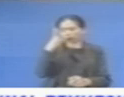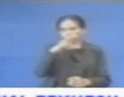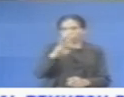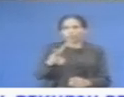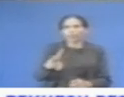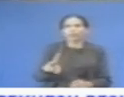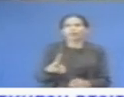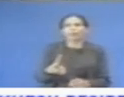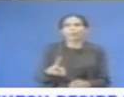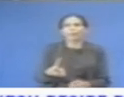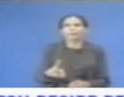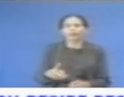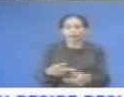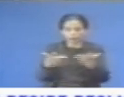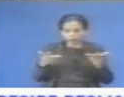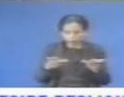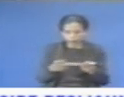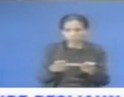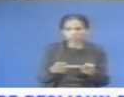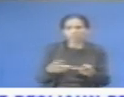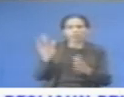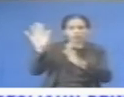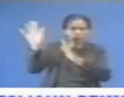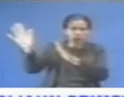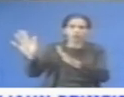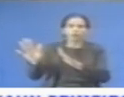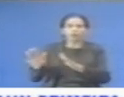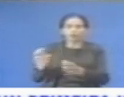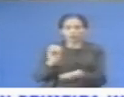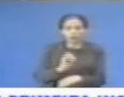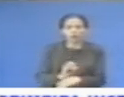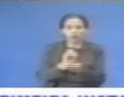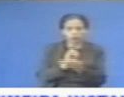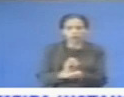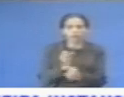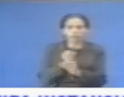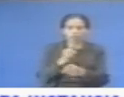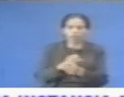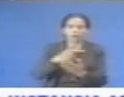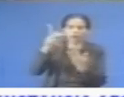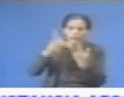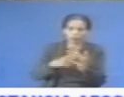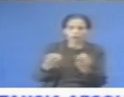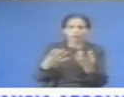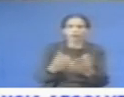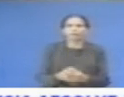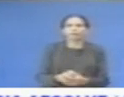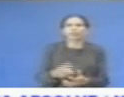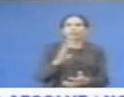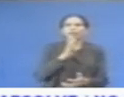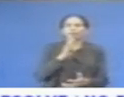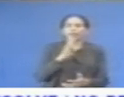liu a área rural, sim, autoridade oikusi se halo programa para que a área rural. B